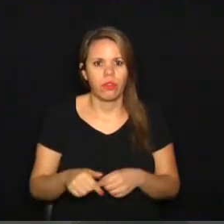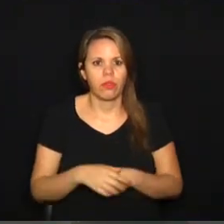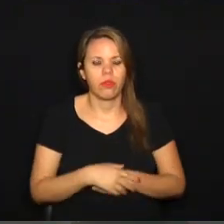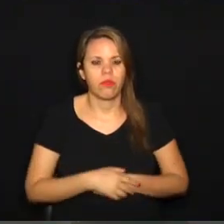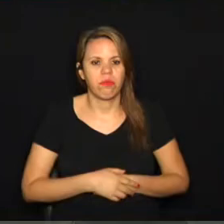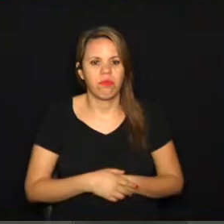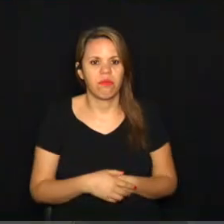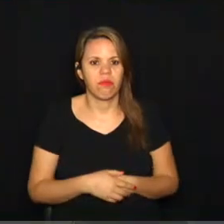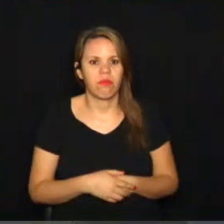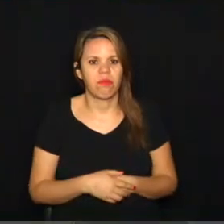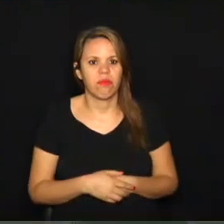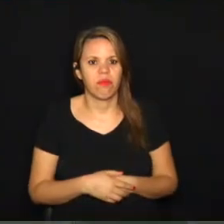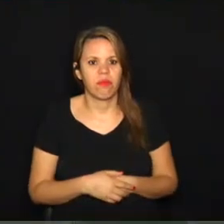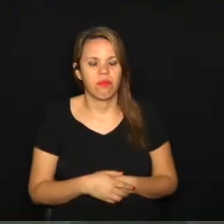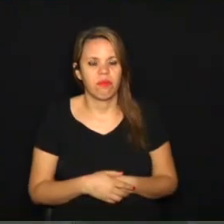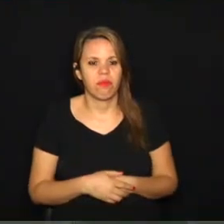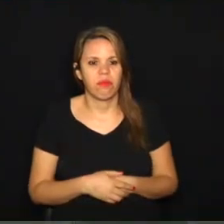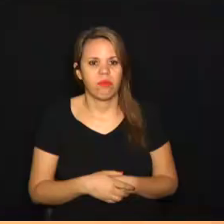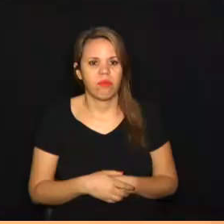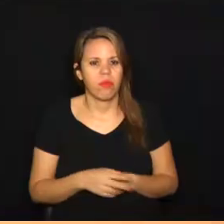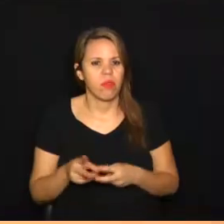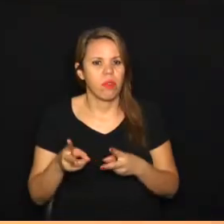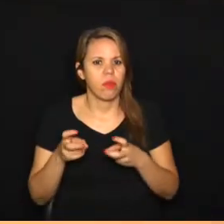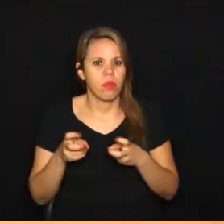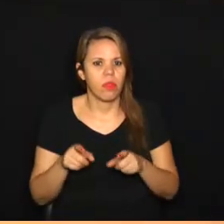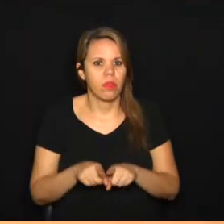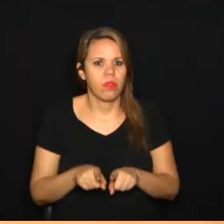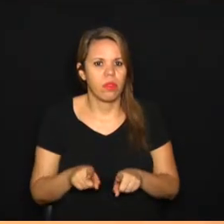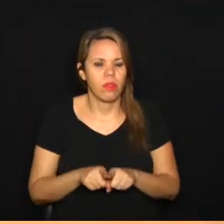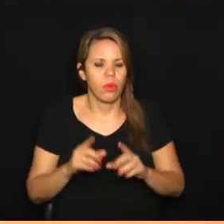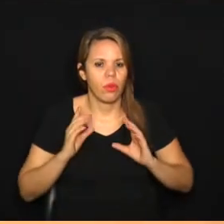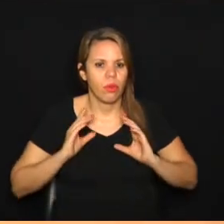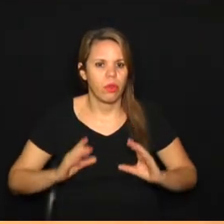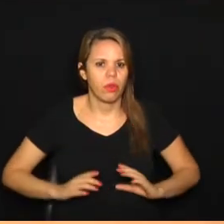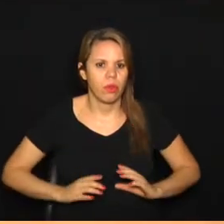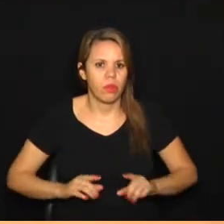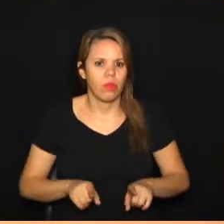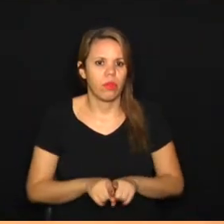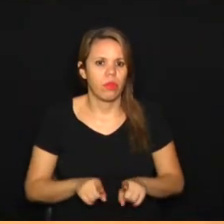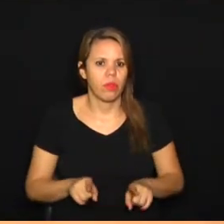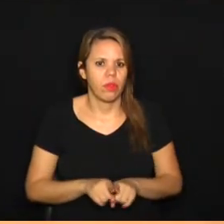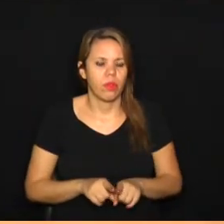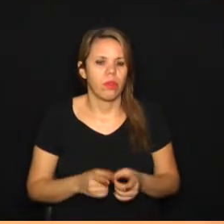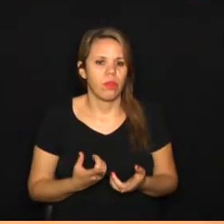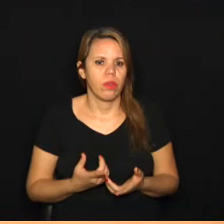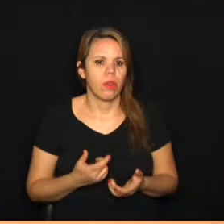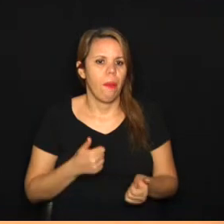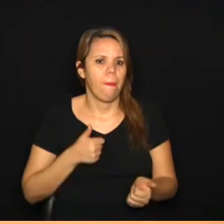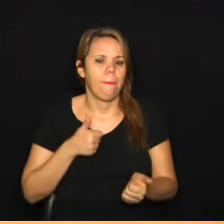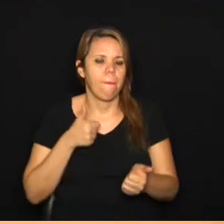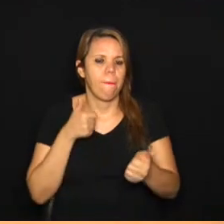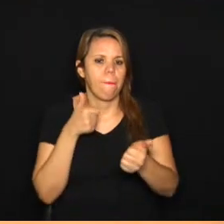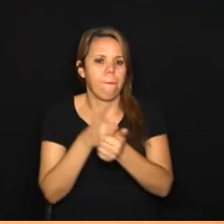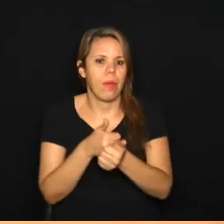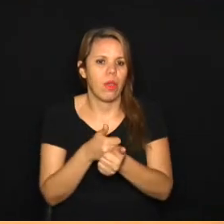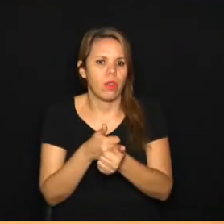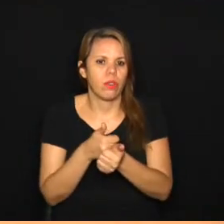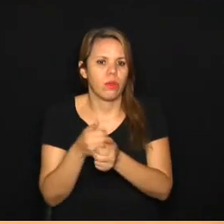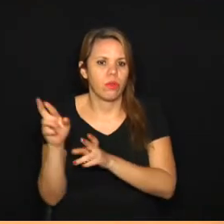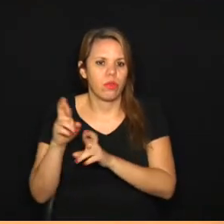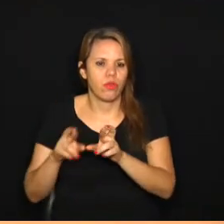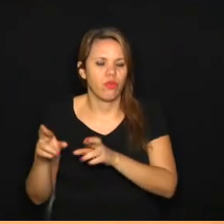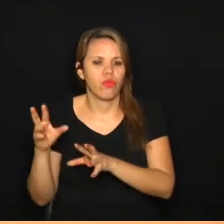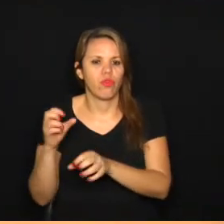bom. E aí, pelo que eu percebi, primeiro, assim, o comportamento acabou ficando bem próximo daquilo que foi orçado. Quer dizer, o